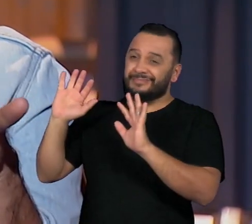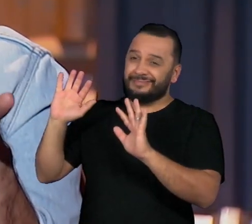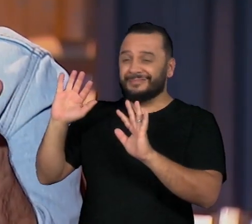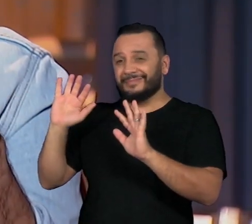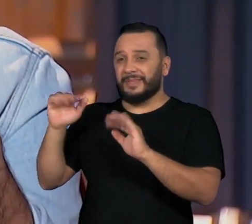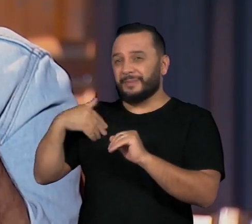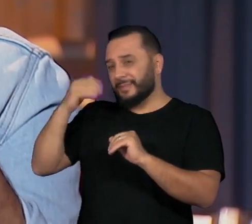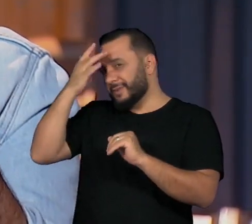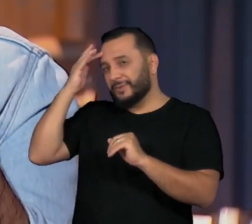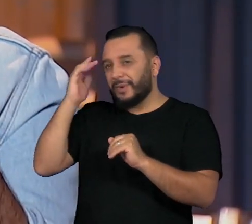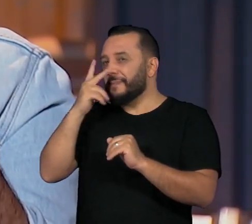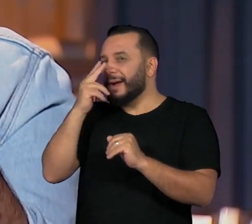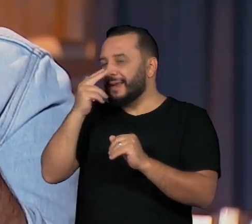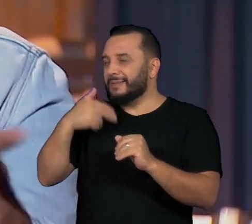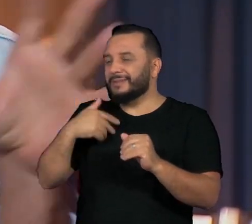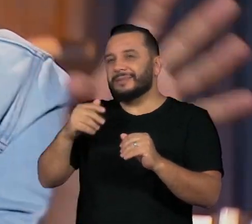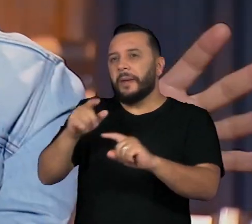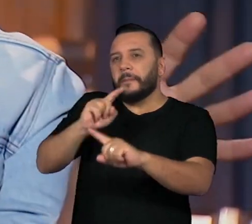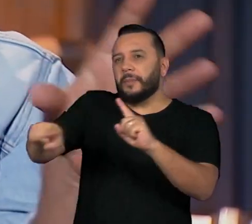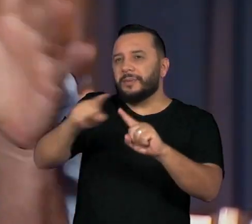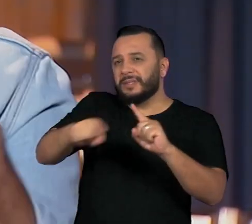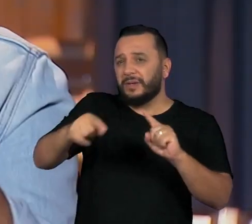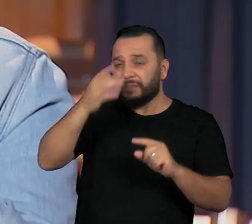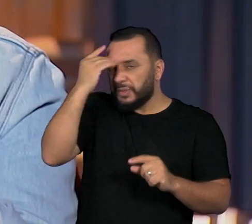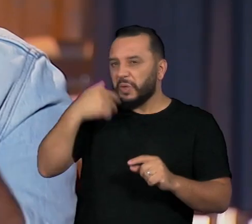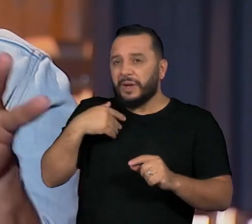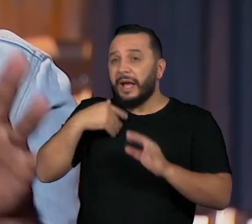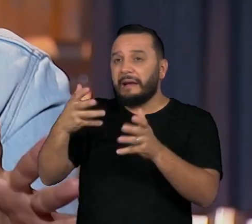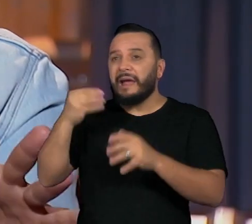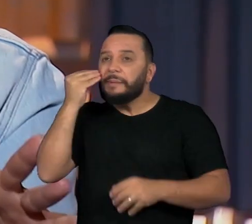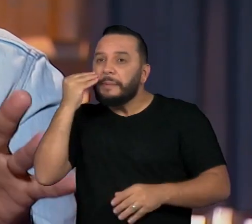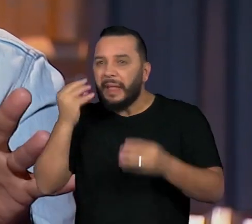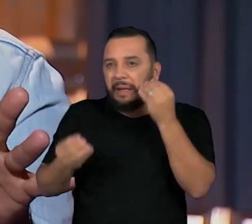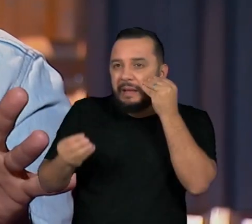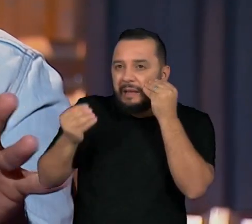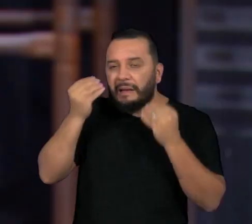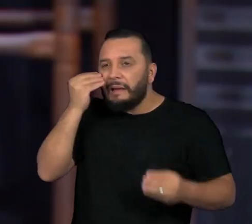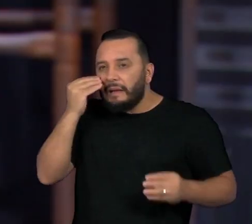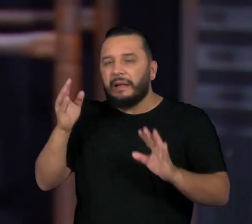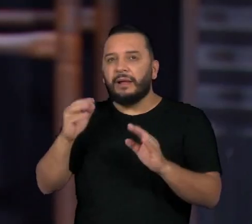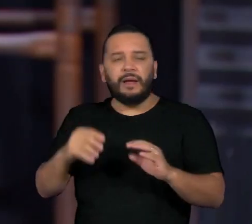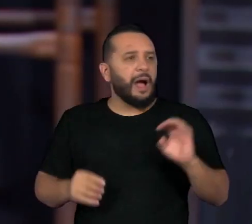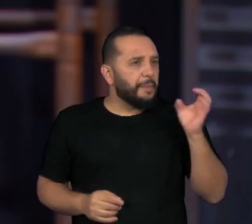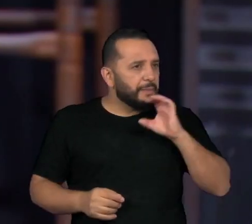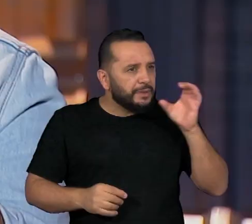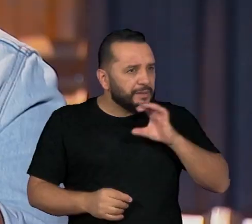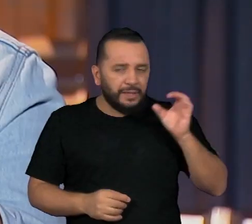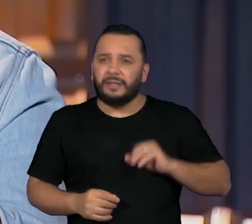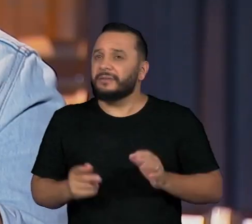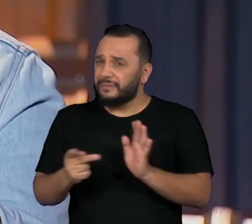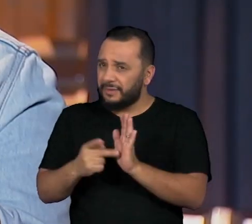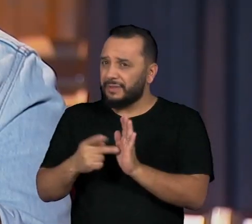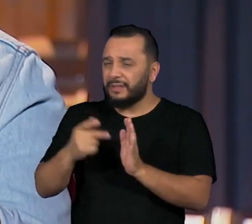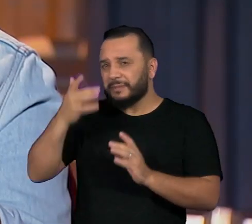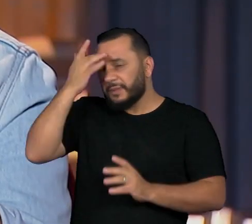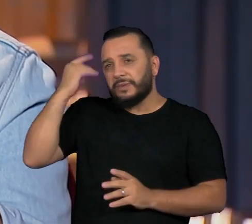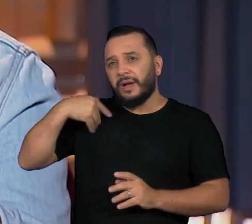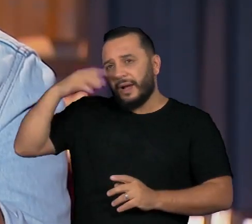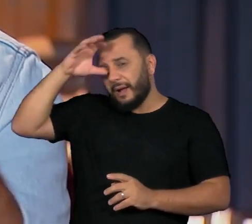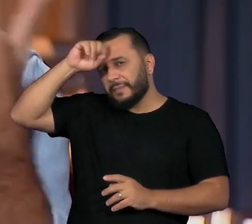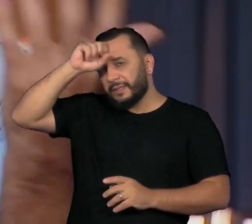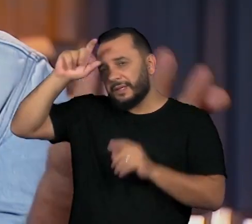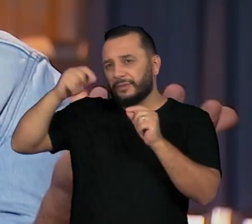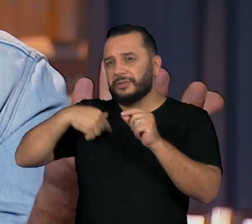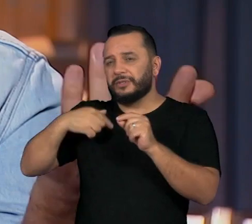pessoas para fazer descobertas sem contexto, ou com contextos equivocados. Apressados, né? Muitas vezes as pessoas que estão aprendendo sobre psicodélicos